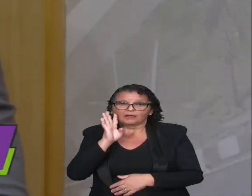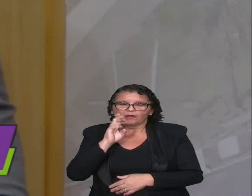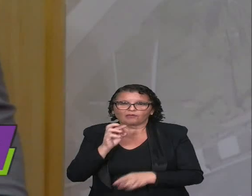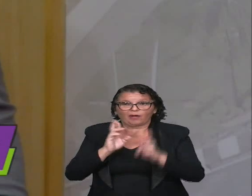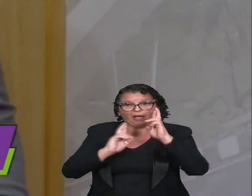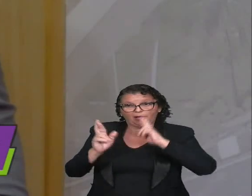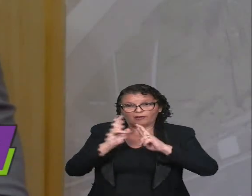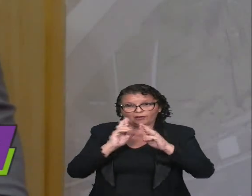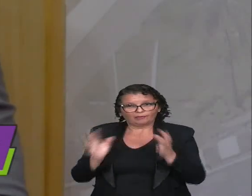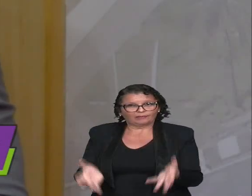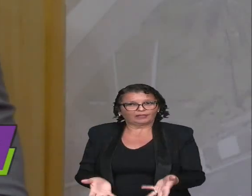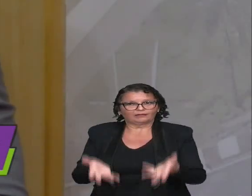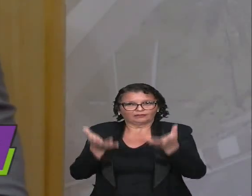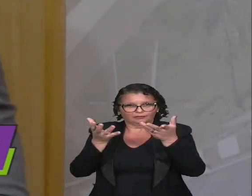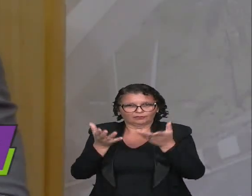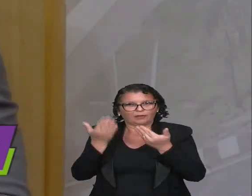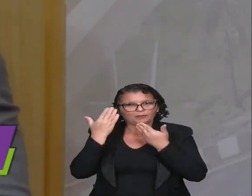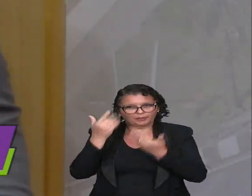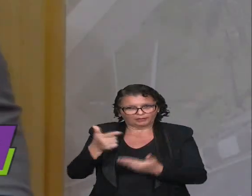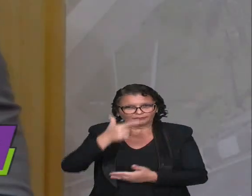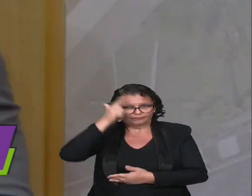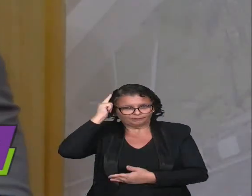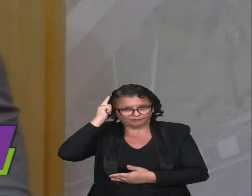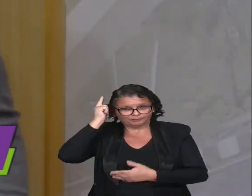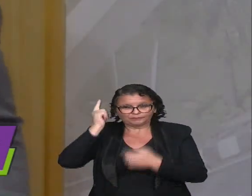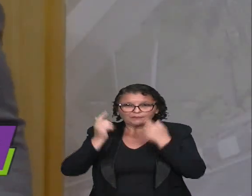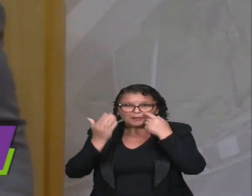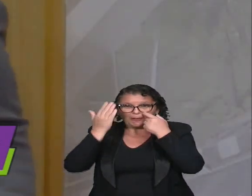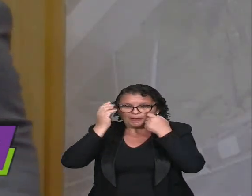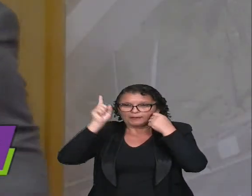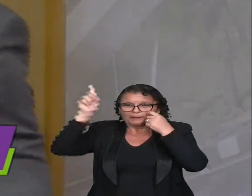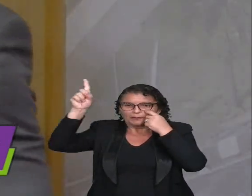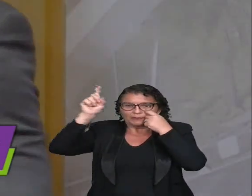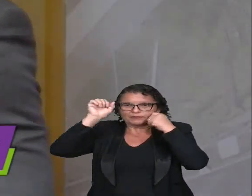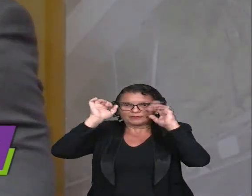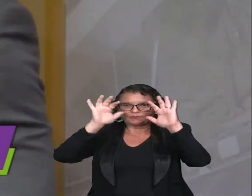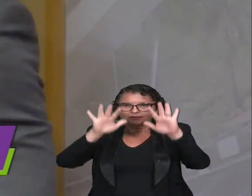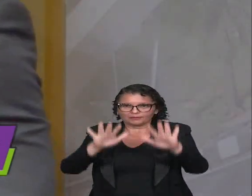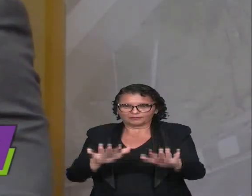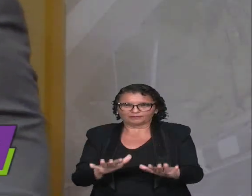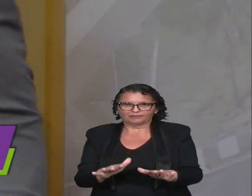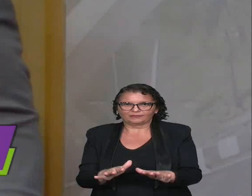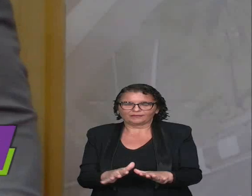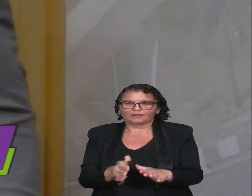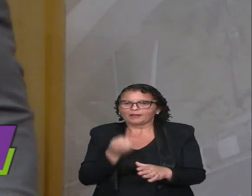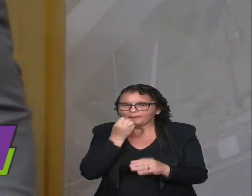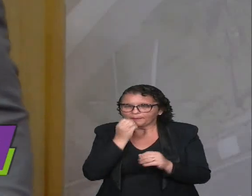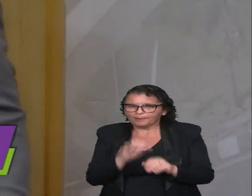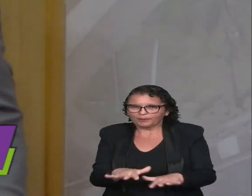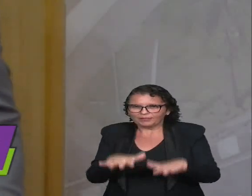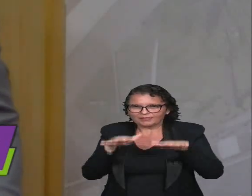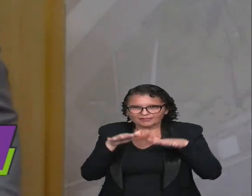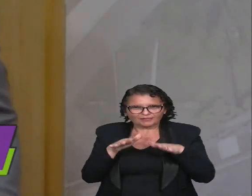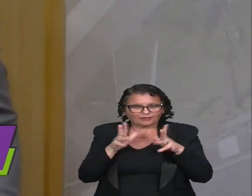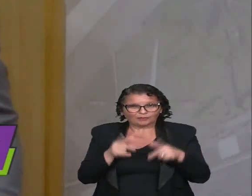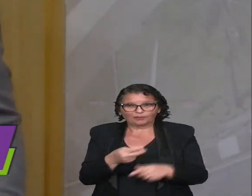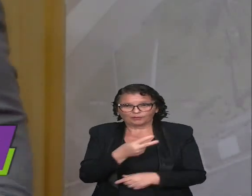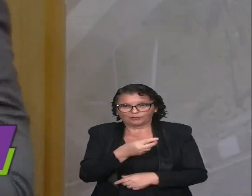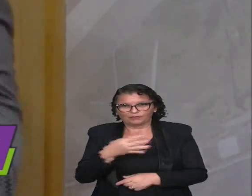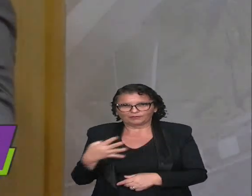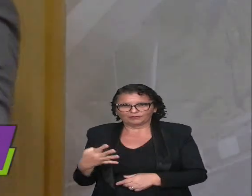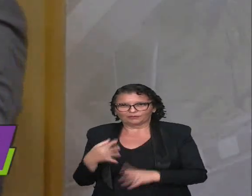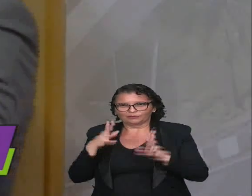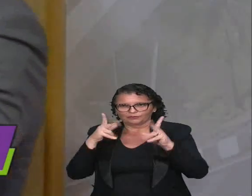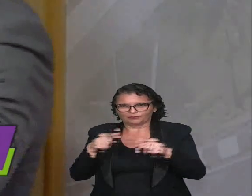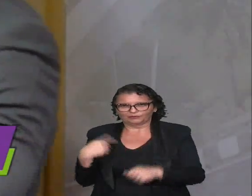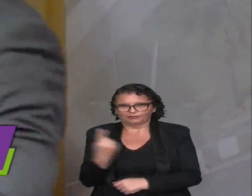maravilhosa eu quero te agradecer também viu adalo gente Deus abençoe vocês já falei demais obrigado boa sessão 2024 é tudo